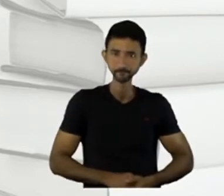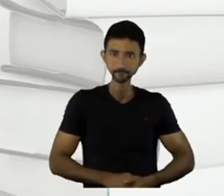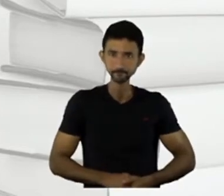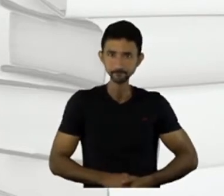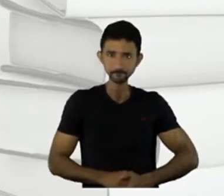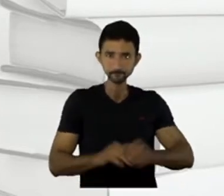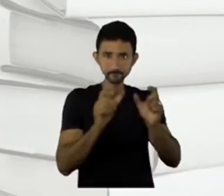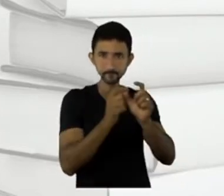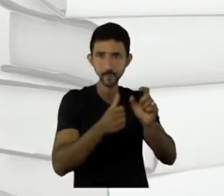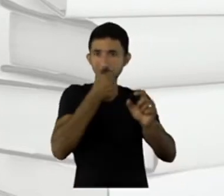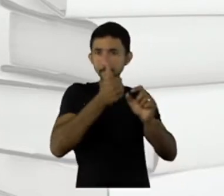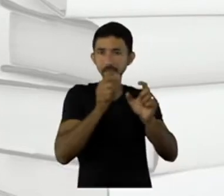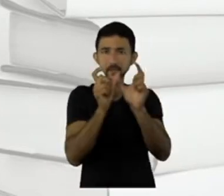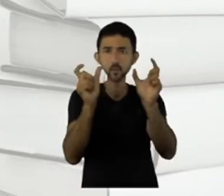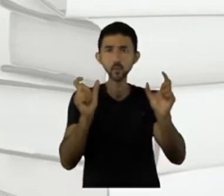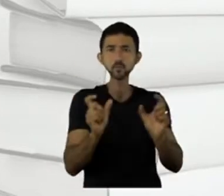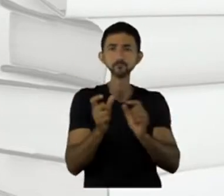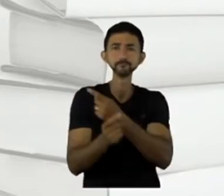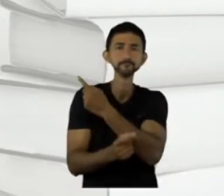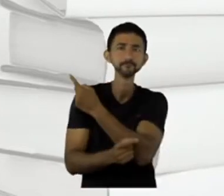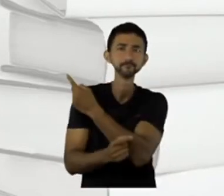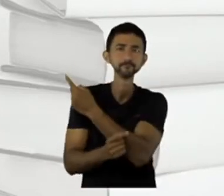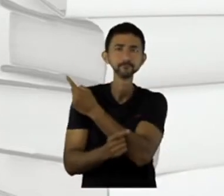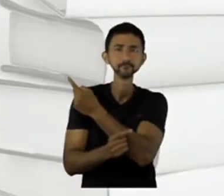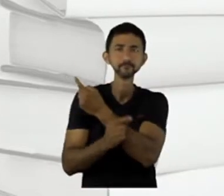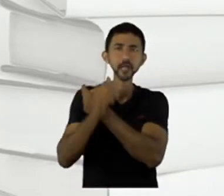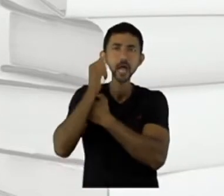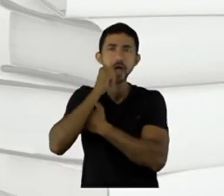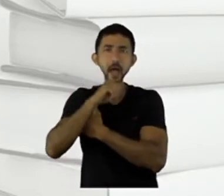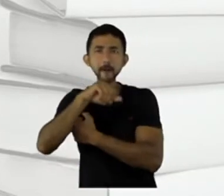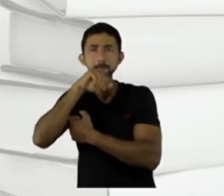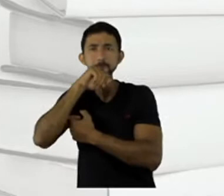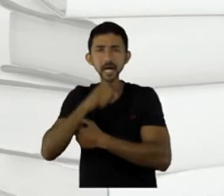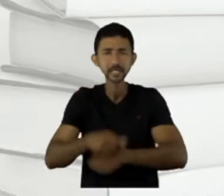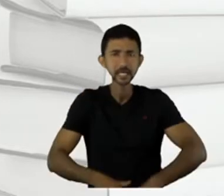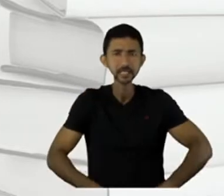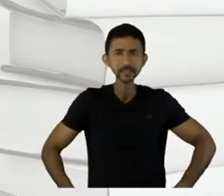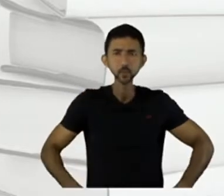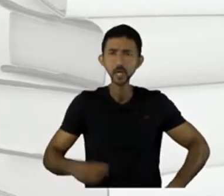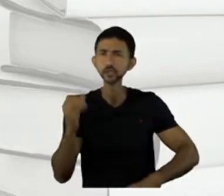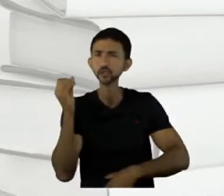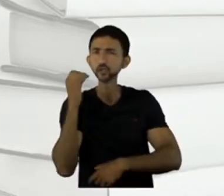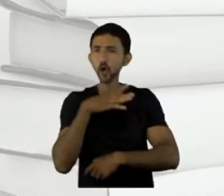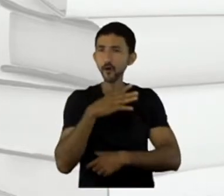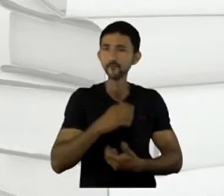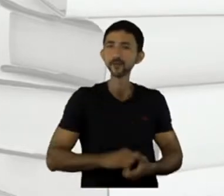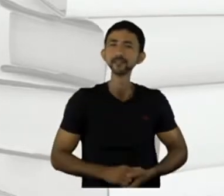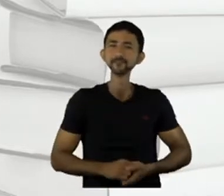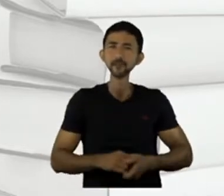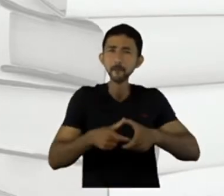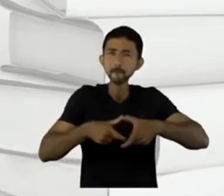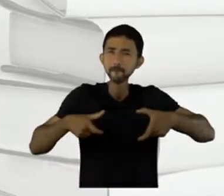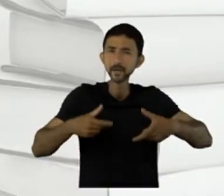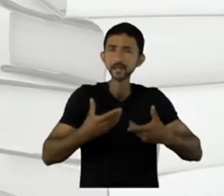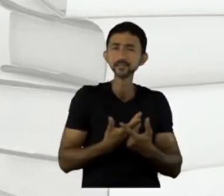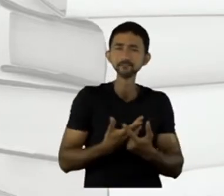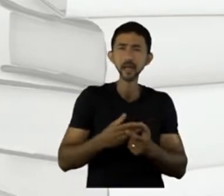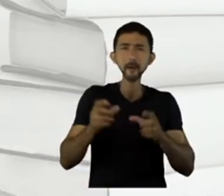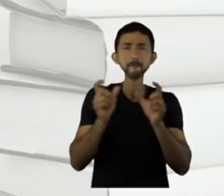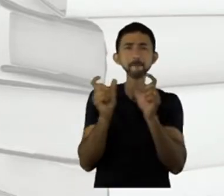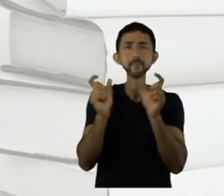primeiro quadrinho aí, que a pessoa grita, mãe, essa sunga tá novinha. Olha como a palavrinha